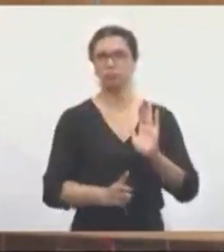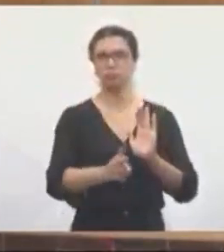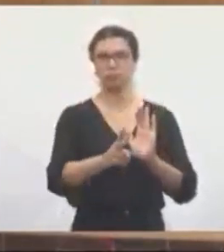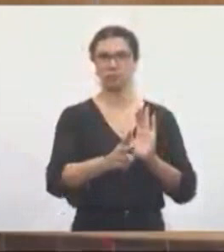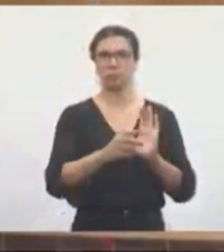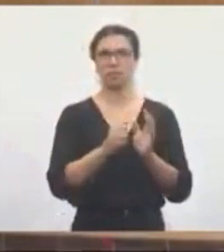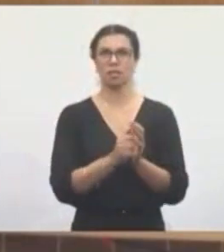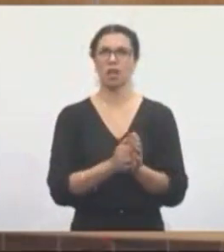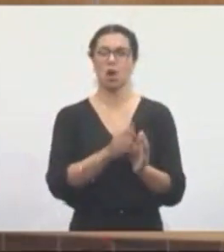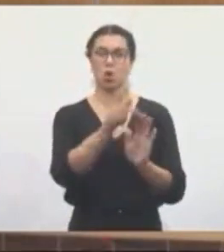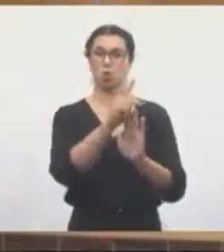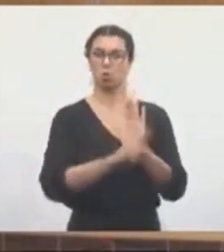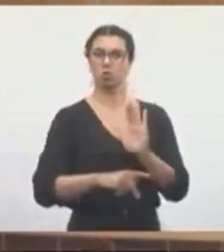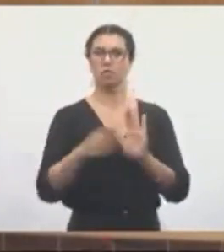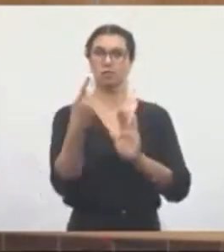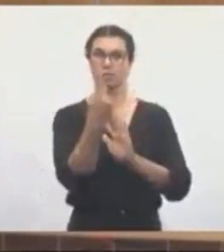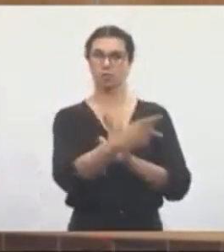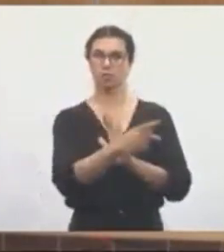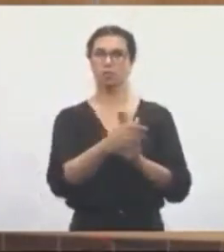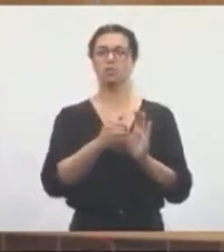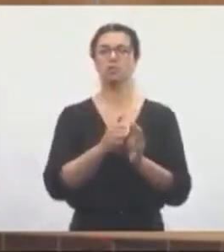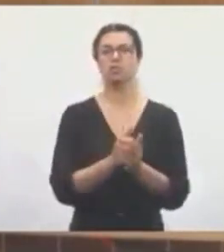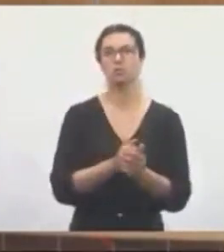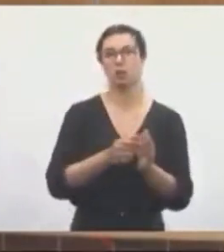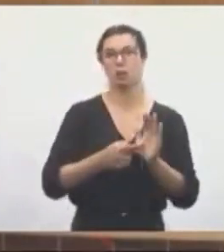plena convicção que